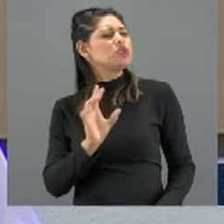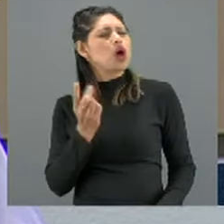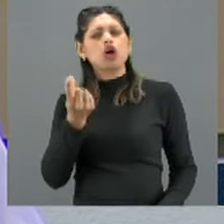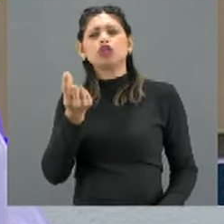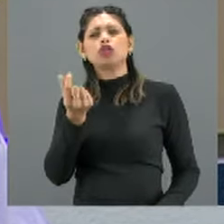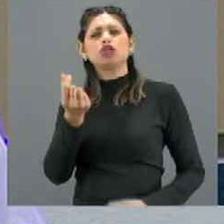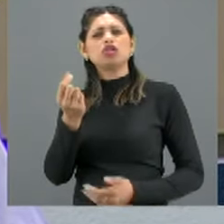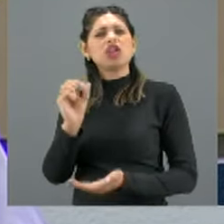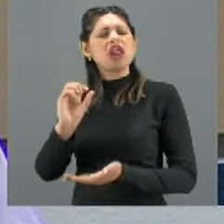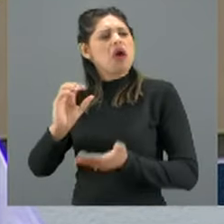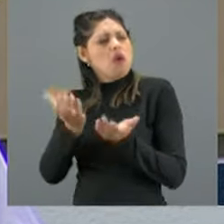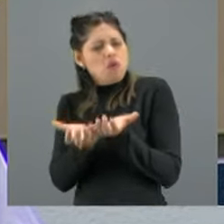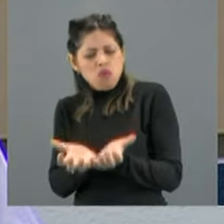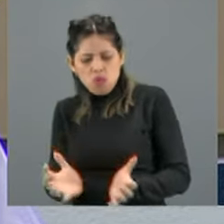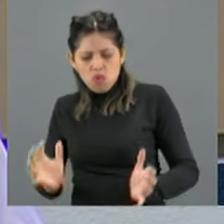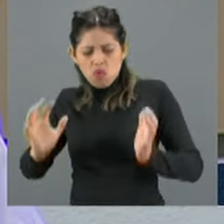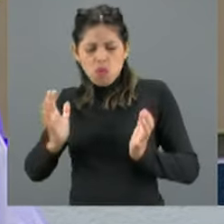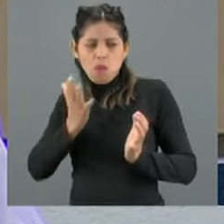recebendo cesta básica.